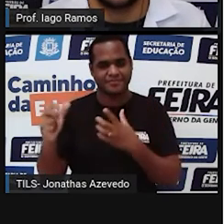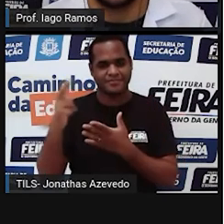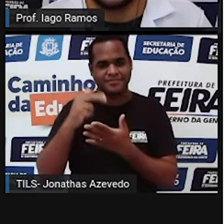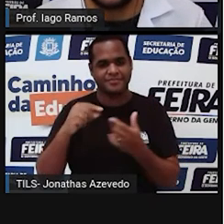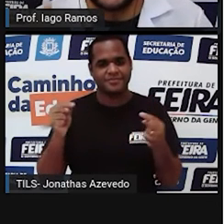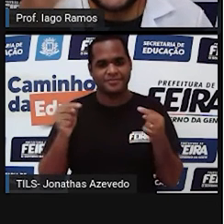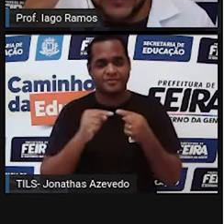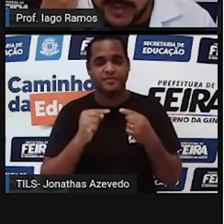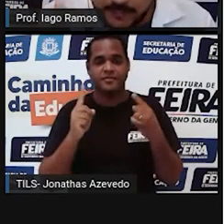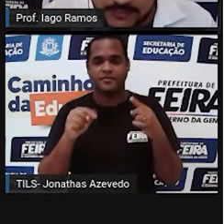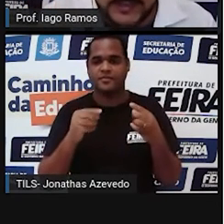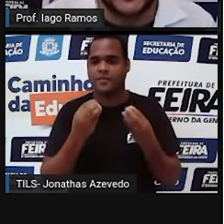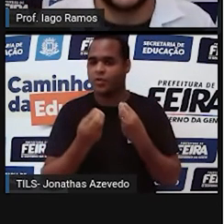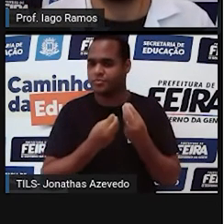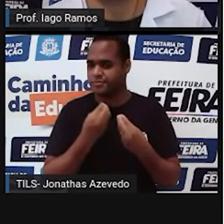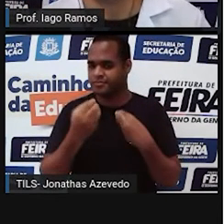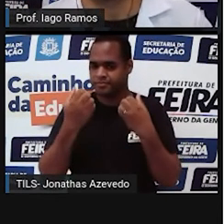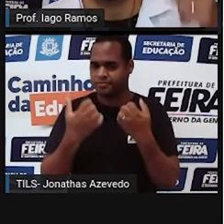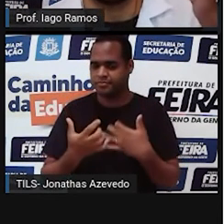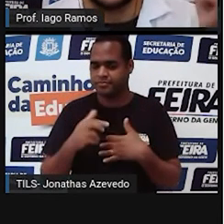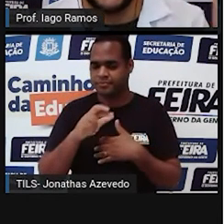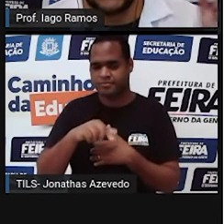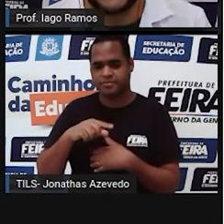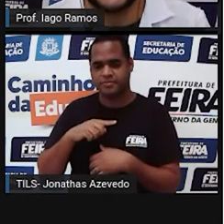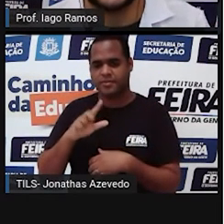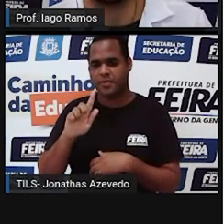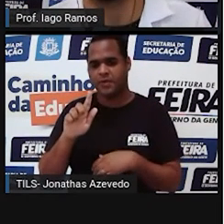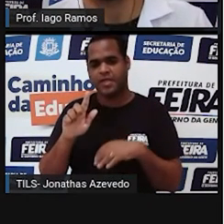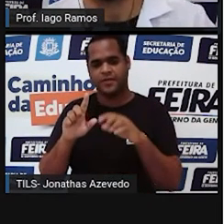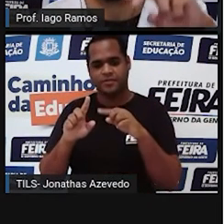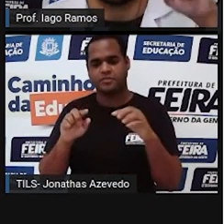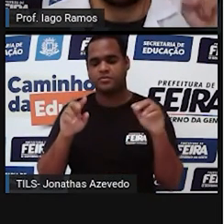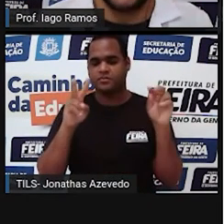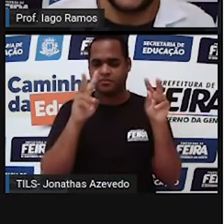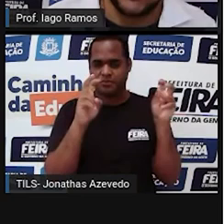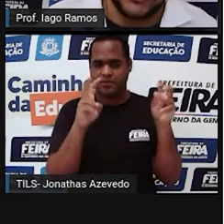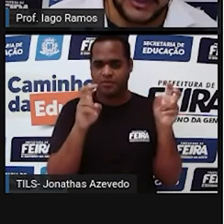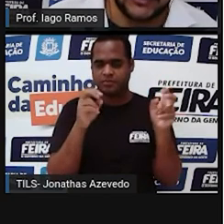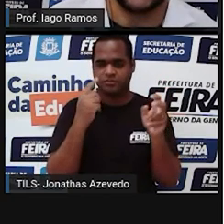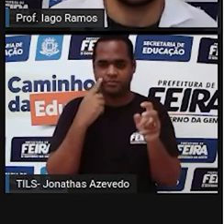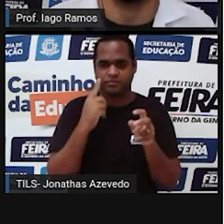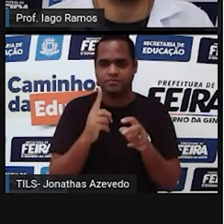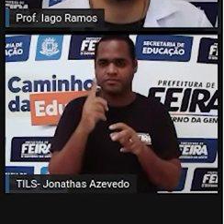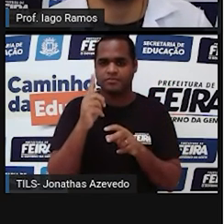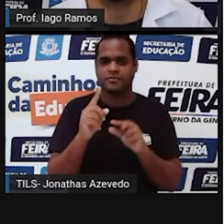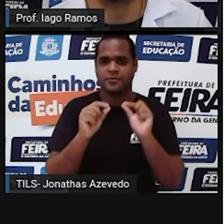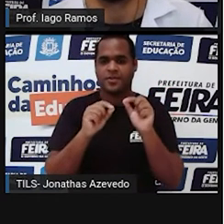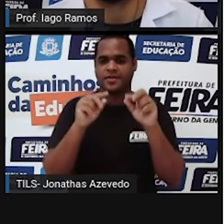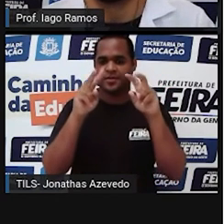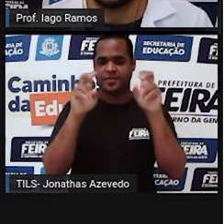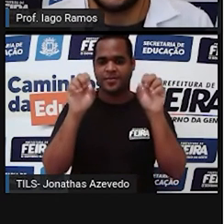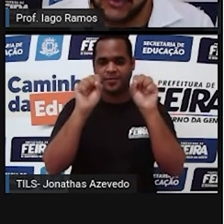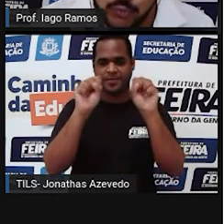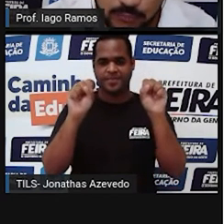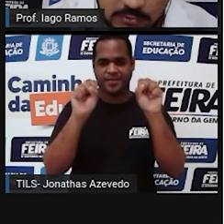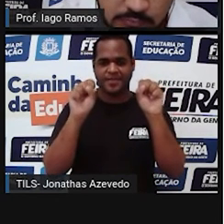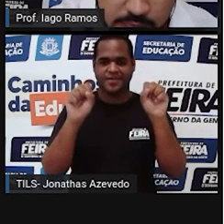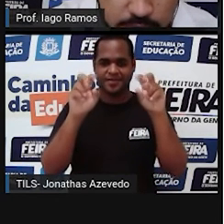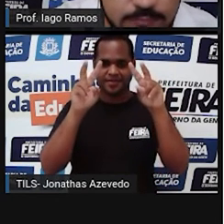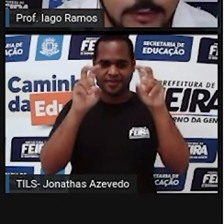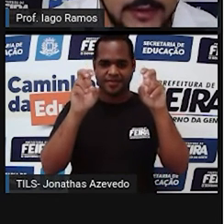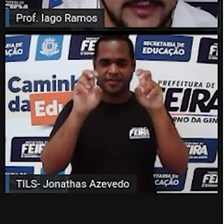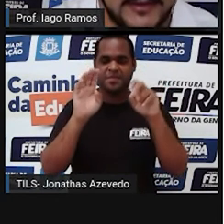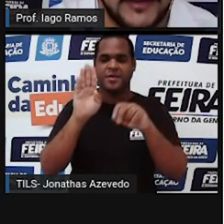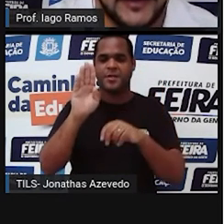pictograma. Quais são os elementos desse gráfico? Tem o título lá em cima, abaixo do título o subtítulo, tem os